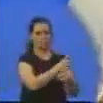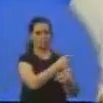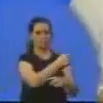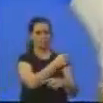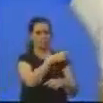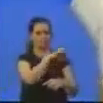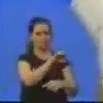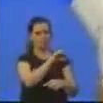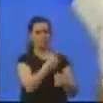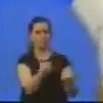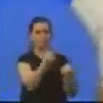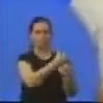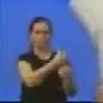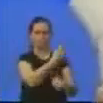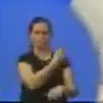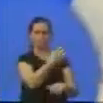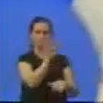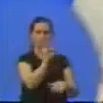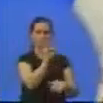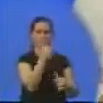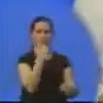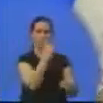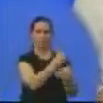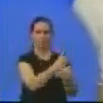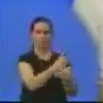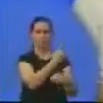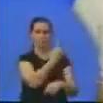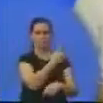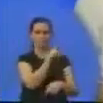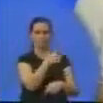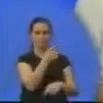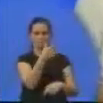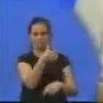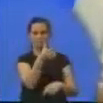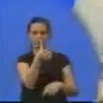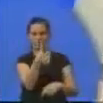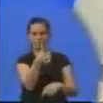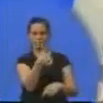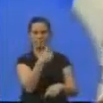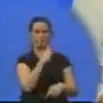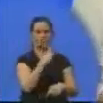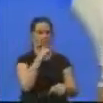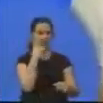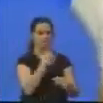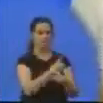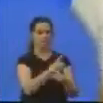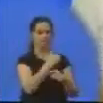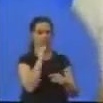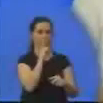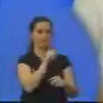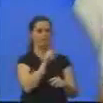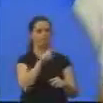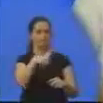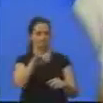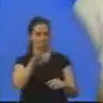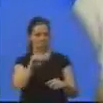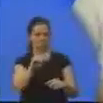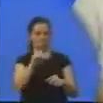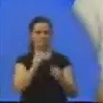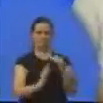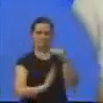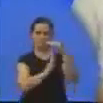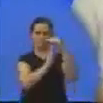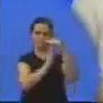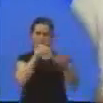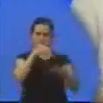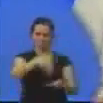Vai substituir o 1 em f e vai encontrar o 1,66. Então você encontrou o ponto de máximo e o ponto